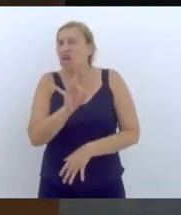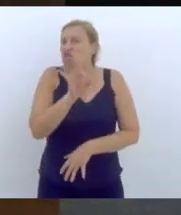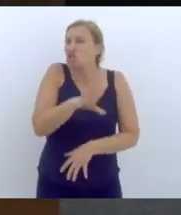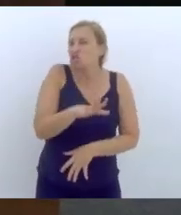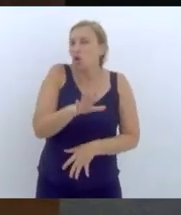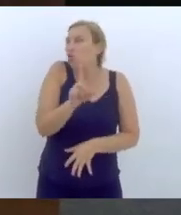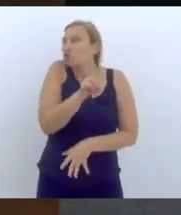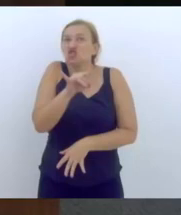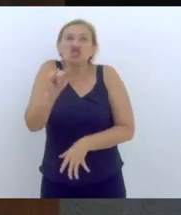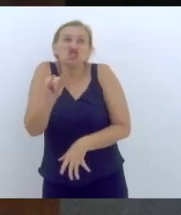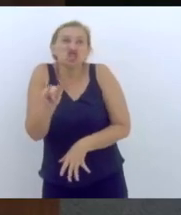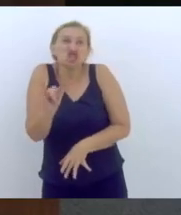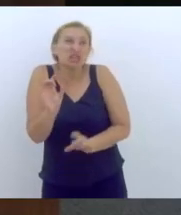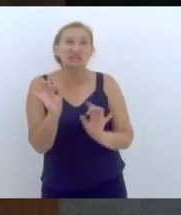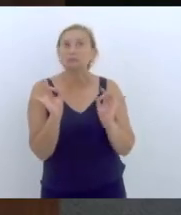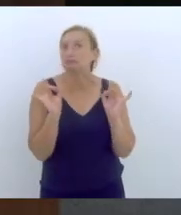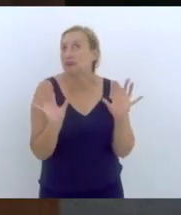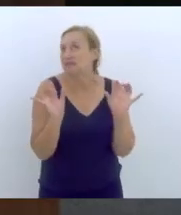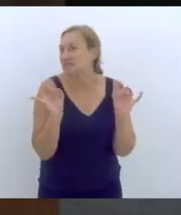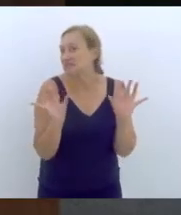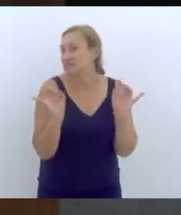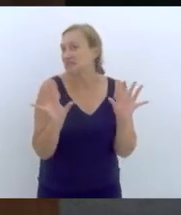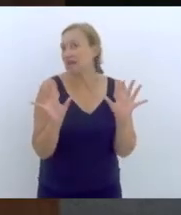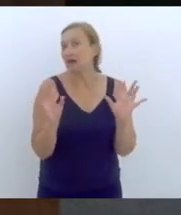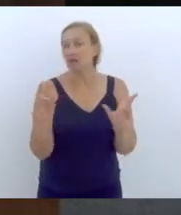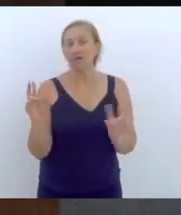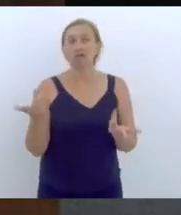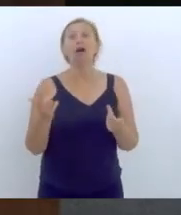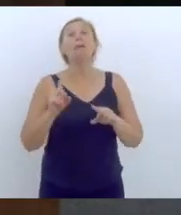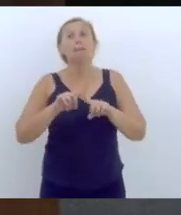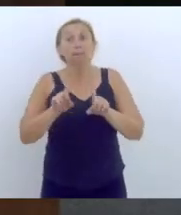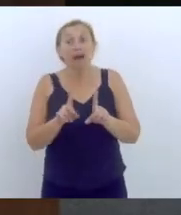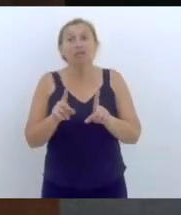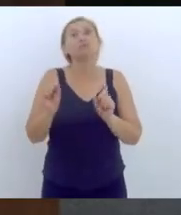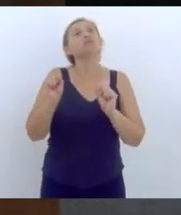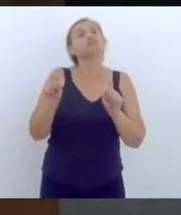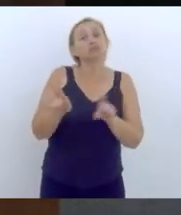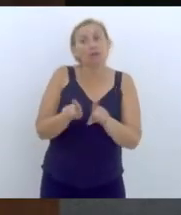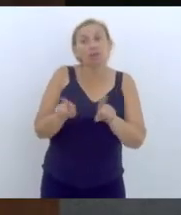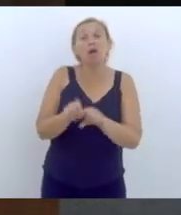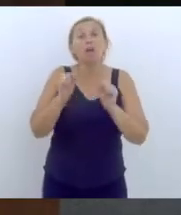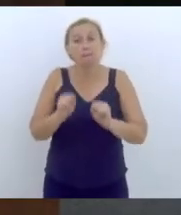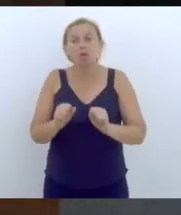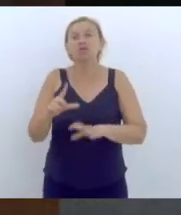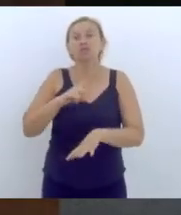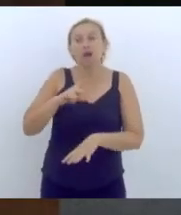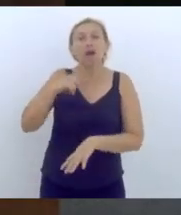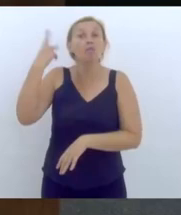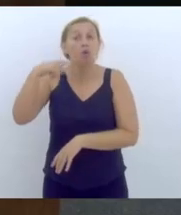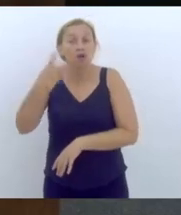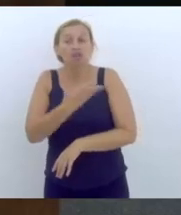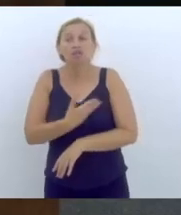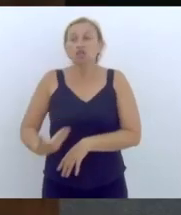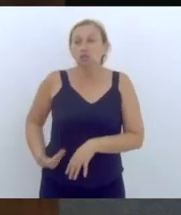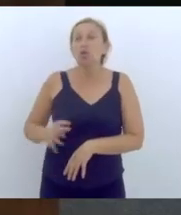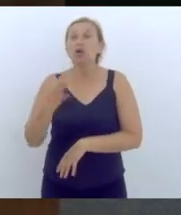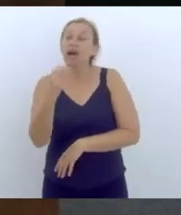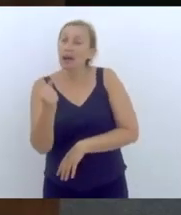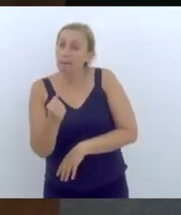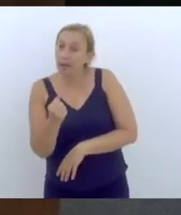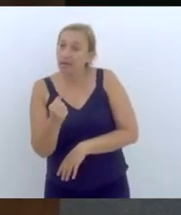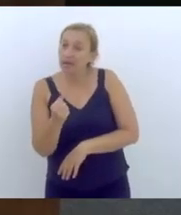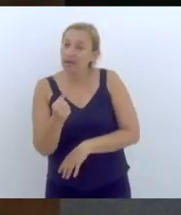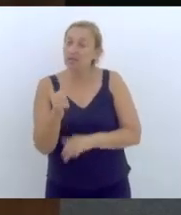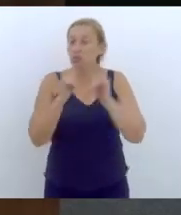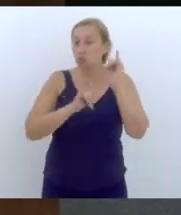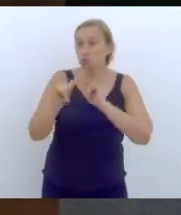mera data, não é só uma mera efeméride, é para que a gente possa ter políticas públicas, campanhas